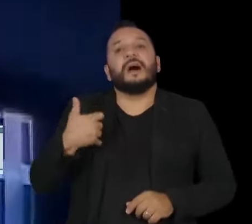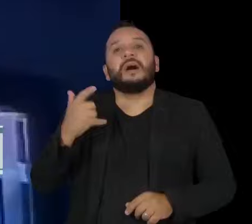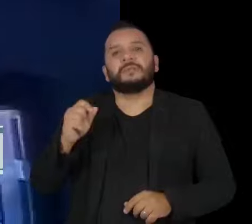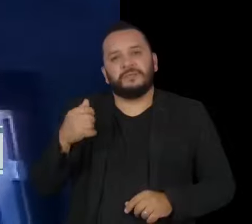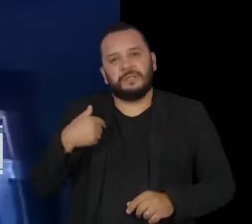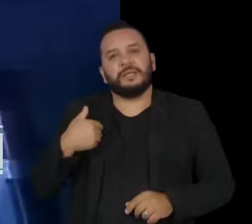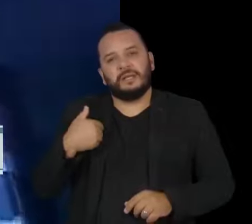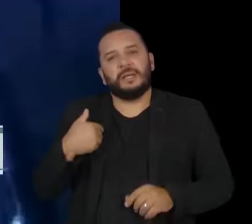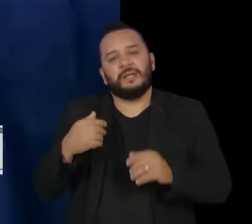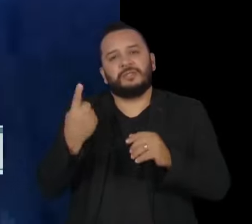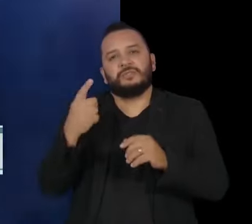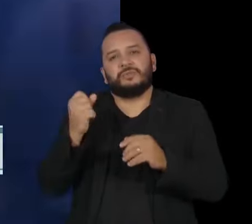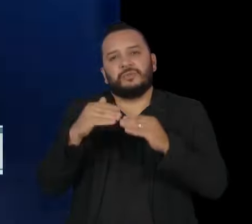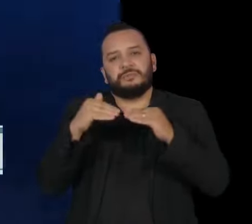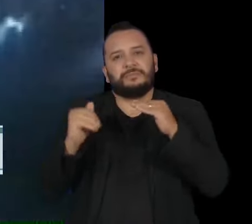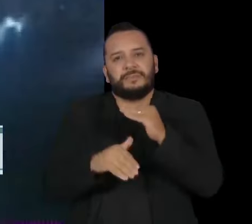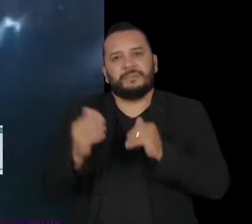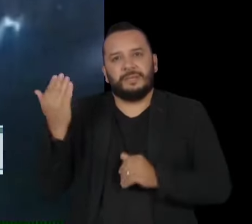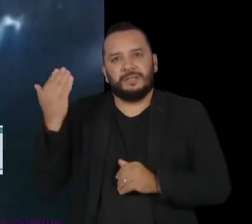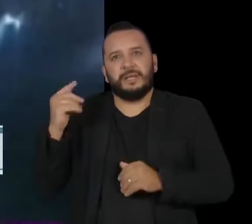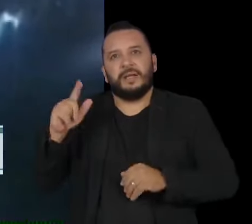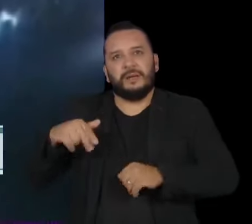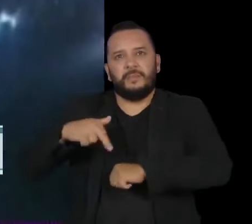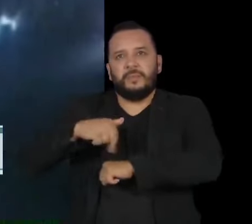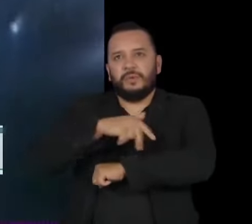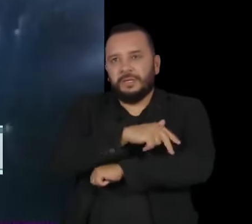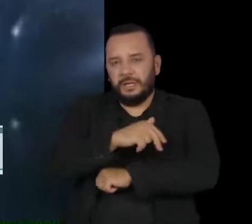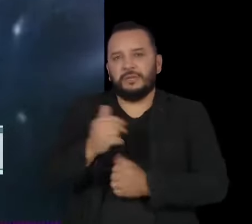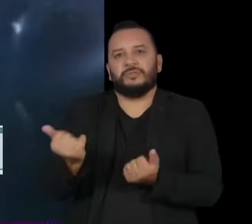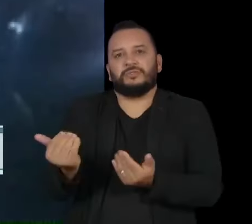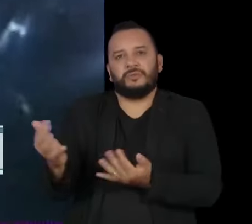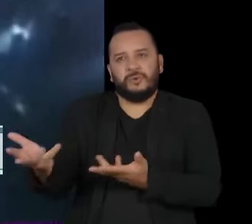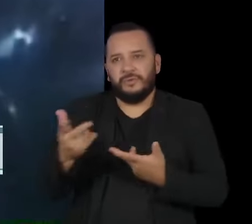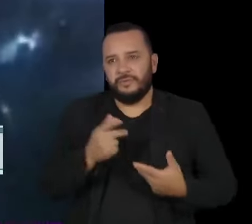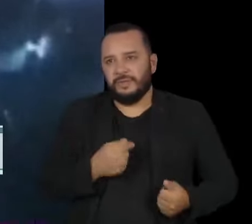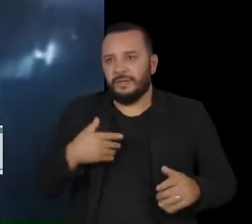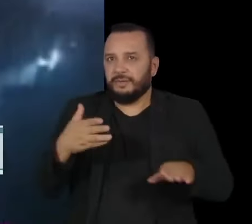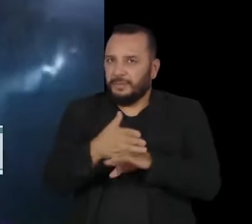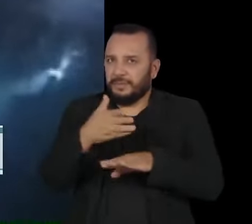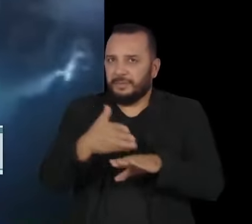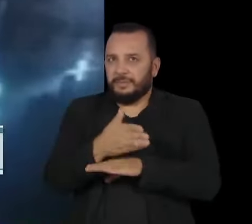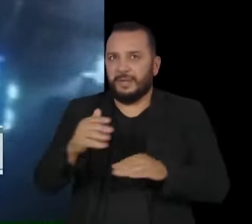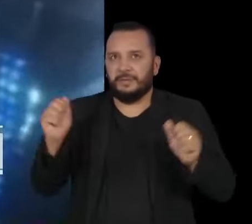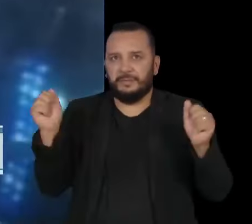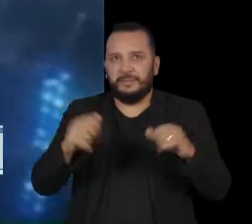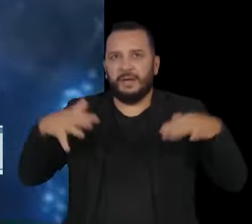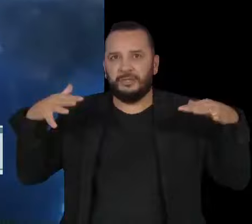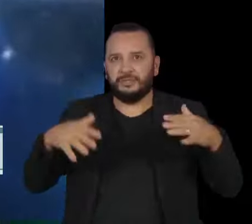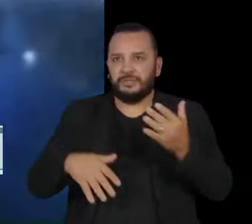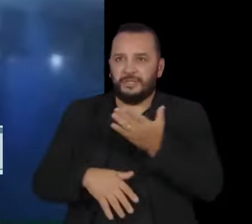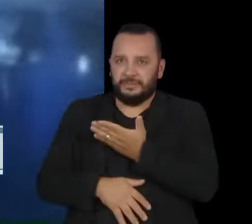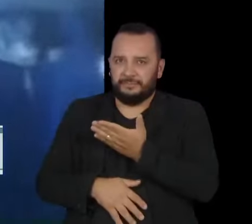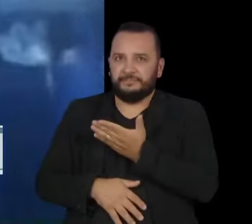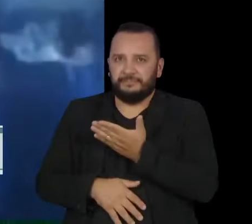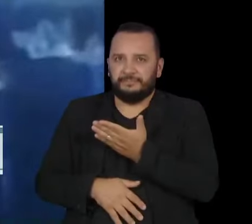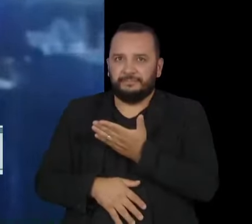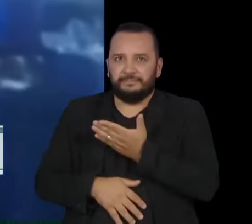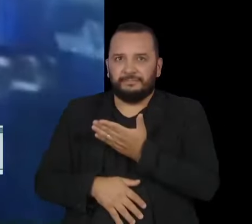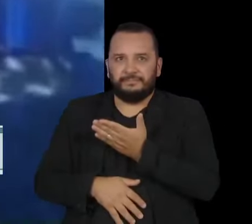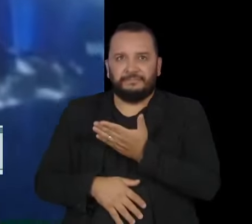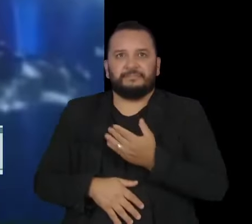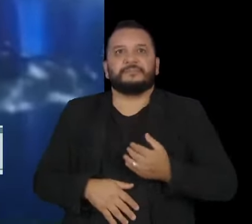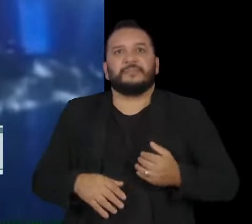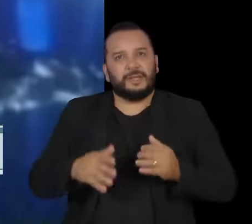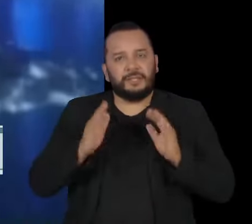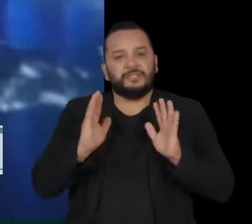da agressão eram modelos e jovens convidadas para participar das apresentações do ilusionista pelo menos